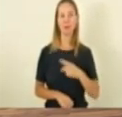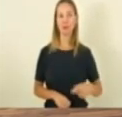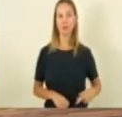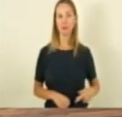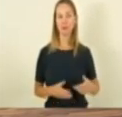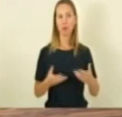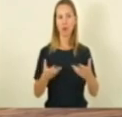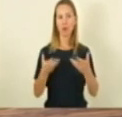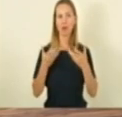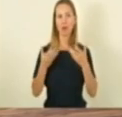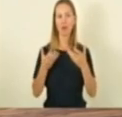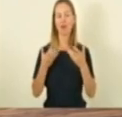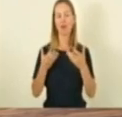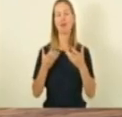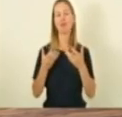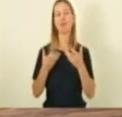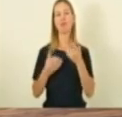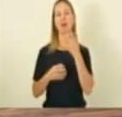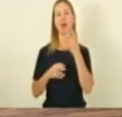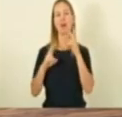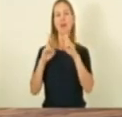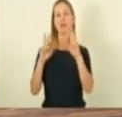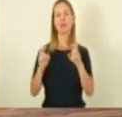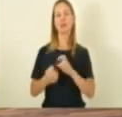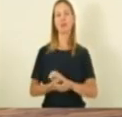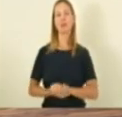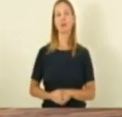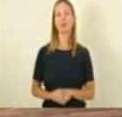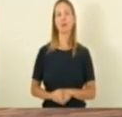eu quero dar ênfase